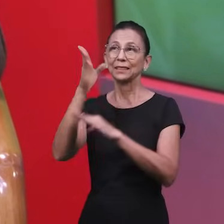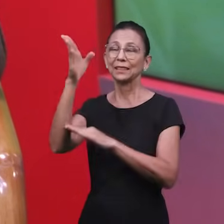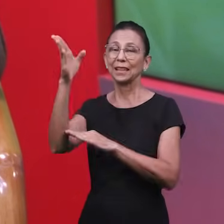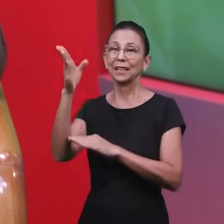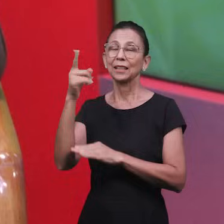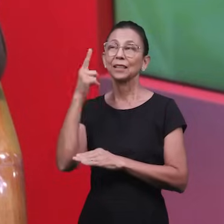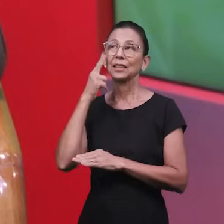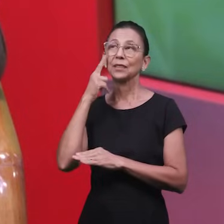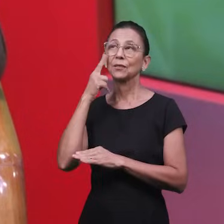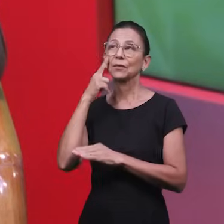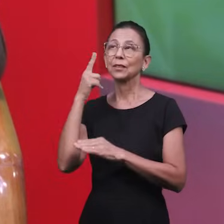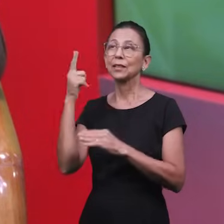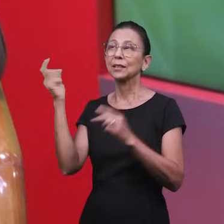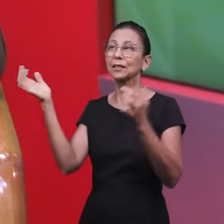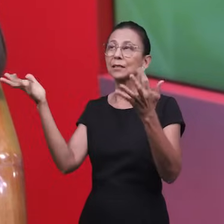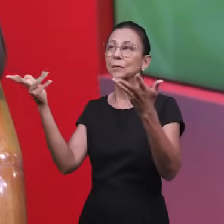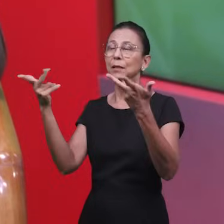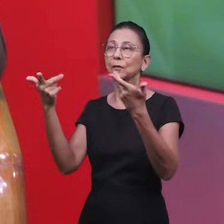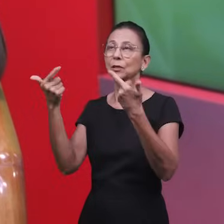da eternidade.